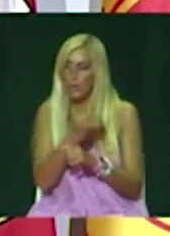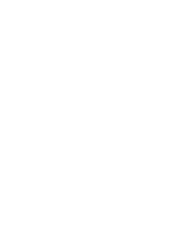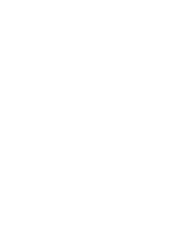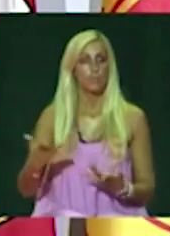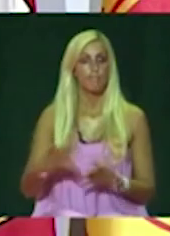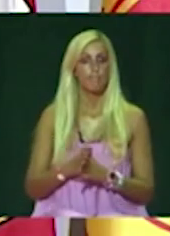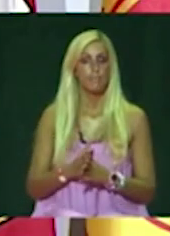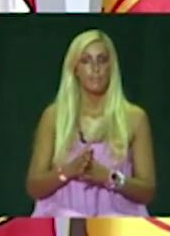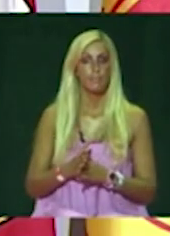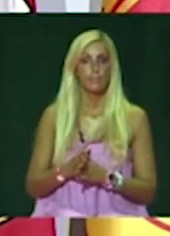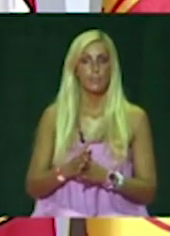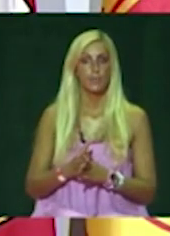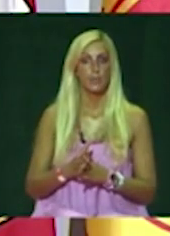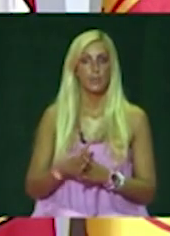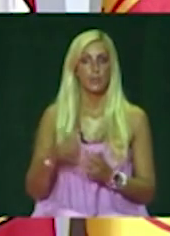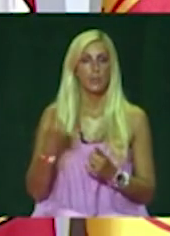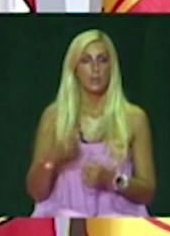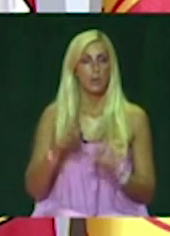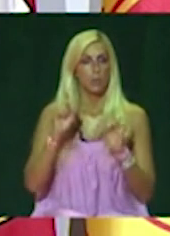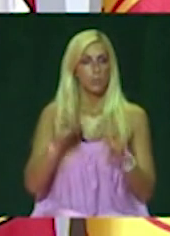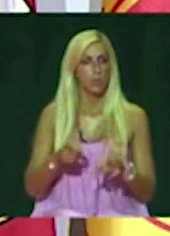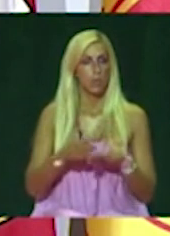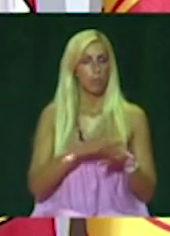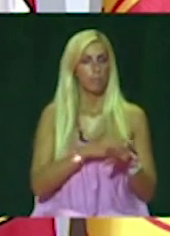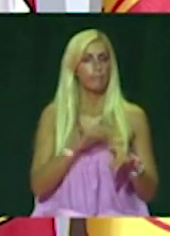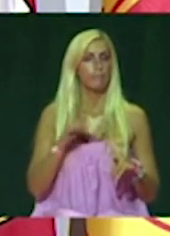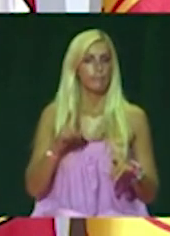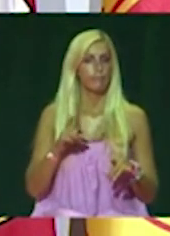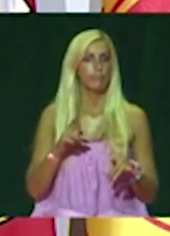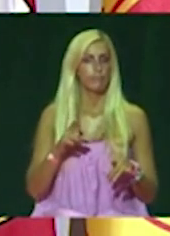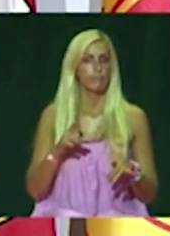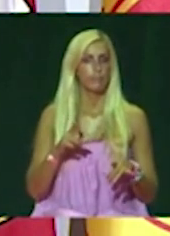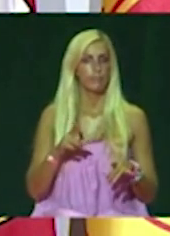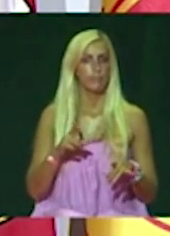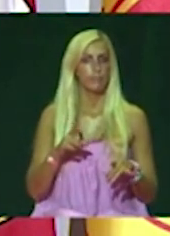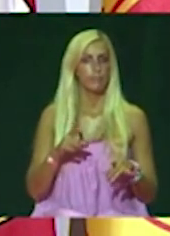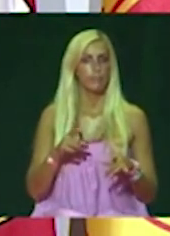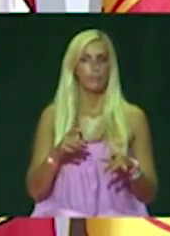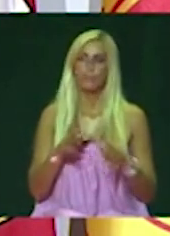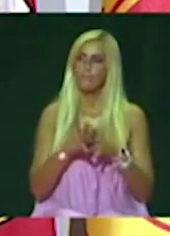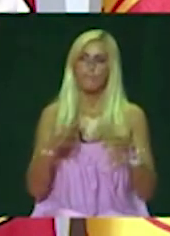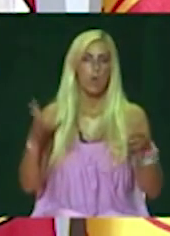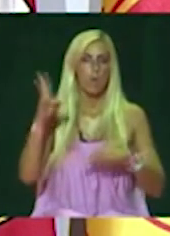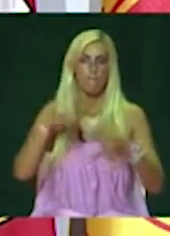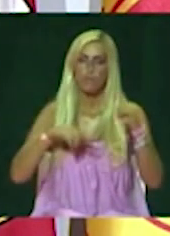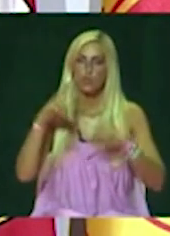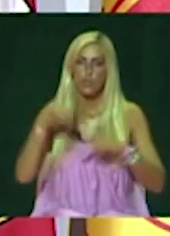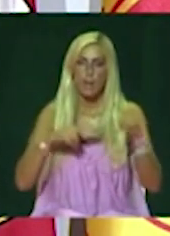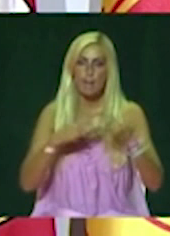frequentar. Tínhamos introduzido uma majoração fiscal na